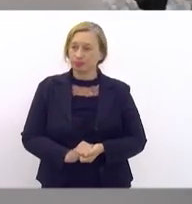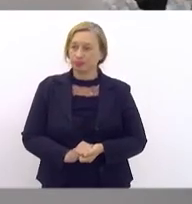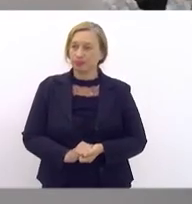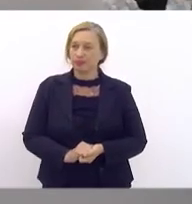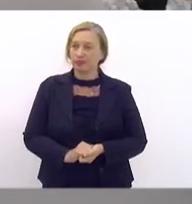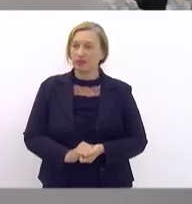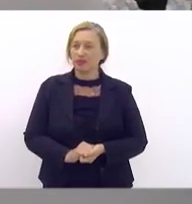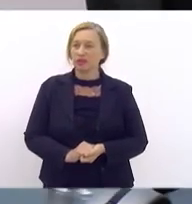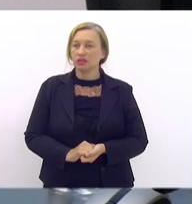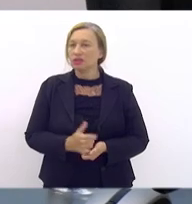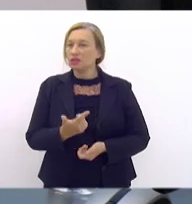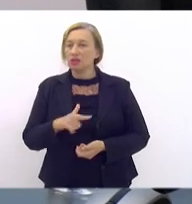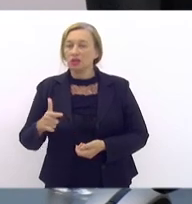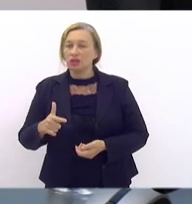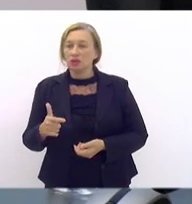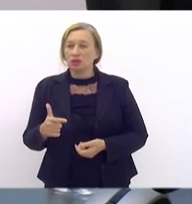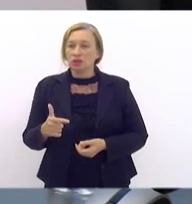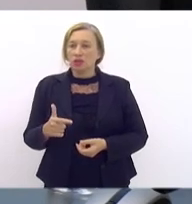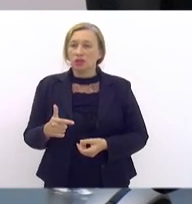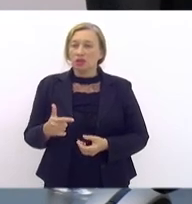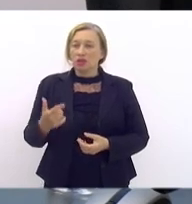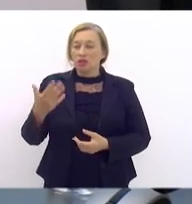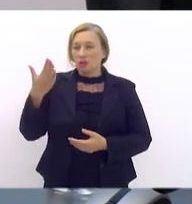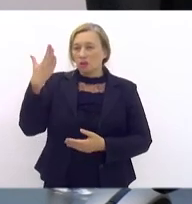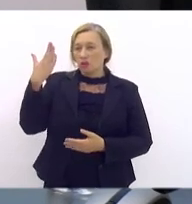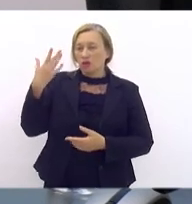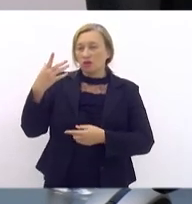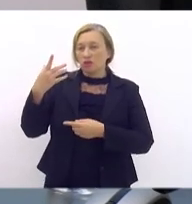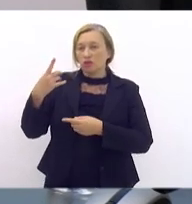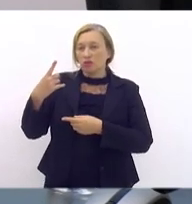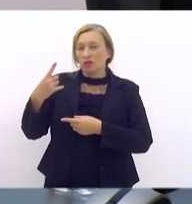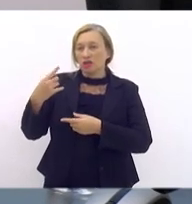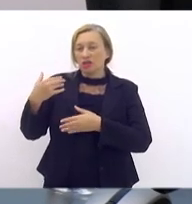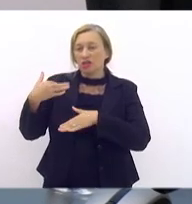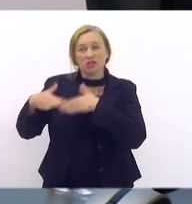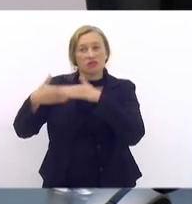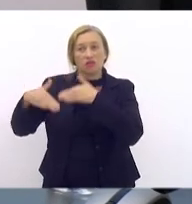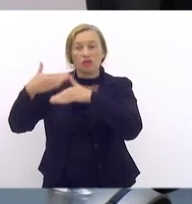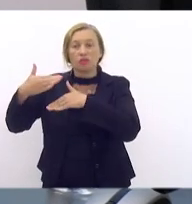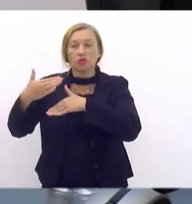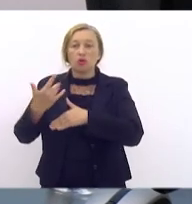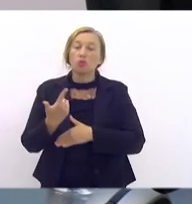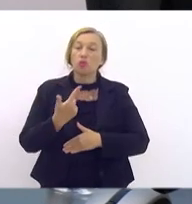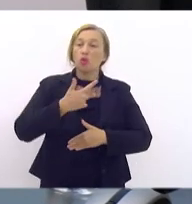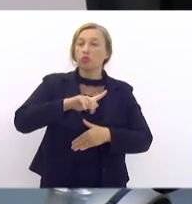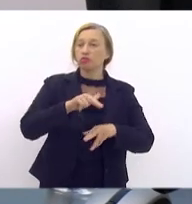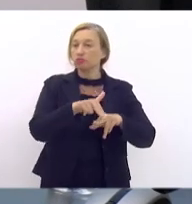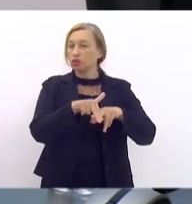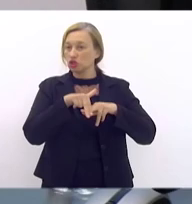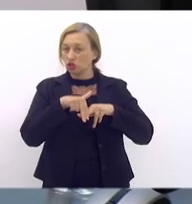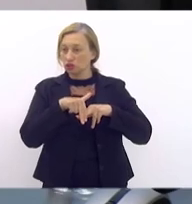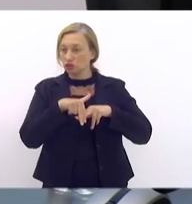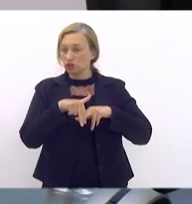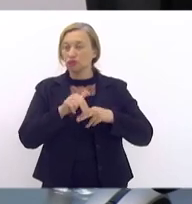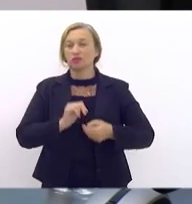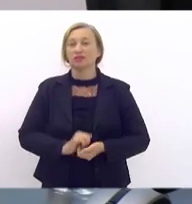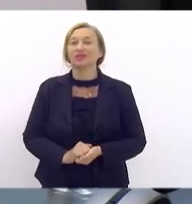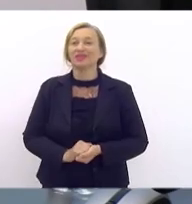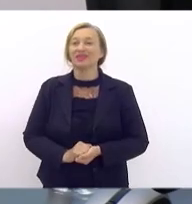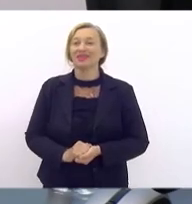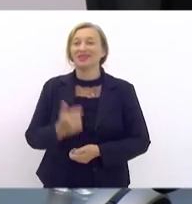sem isso você não tem sucesso probatório por um outro lado e